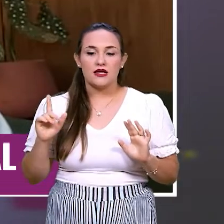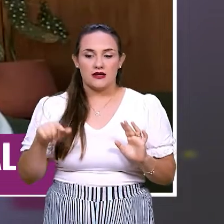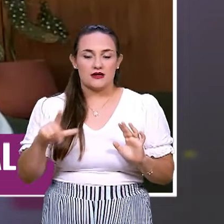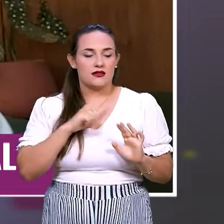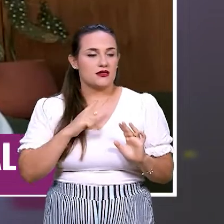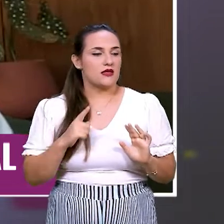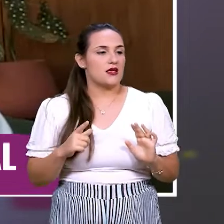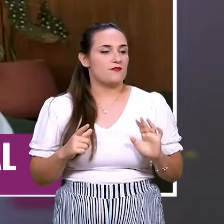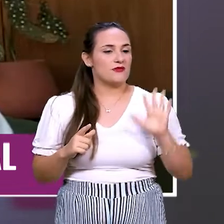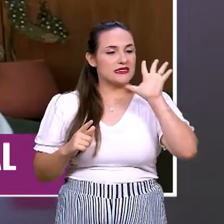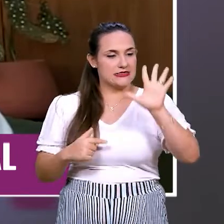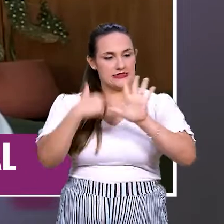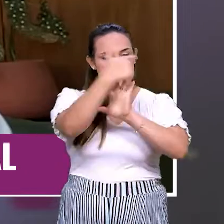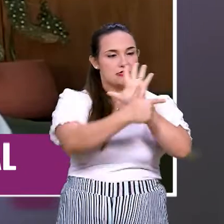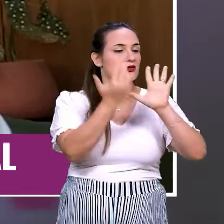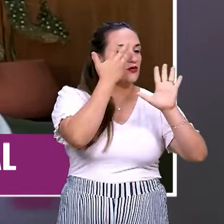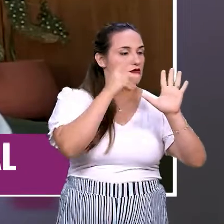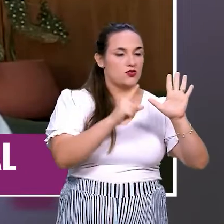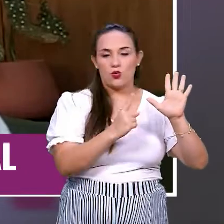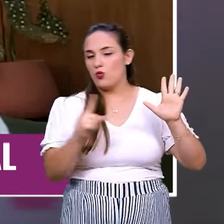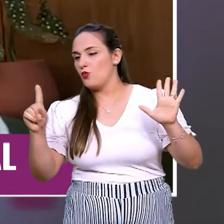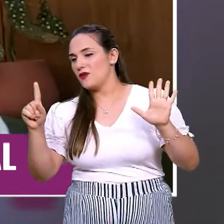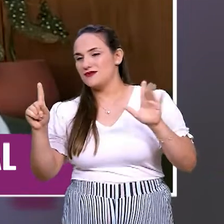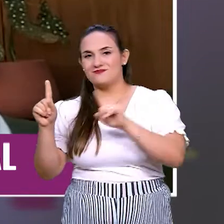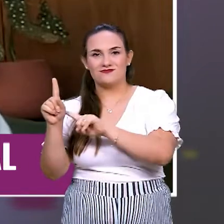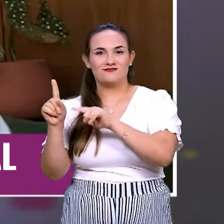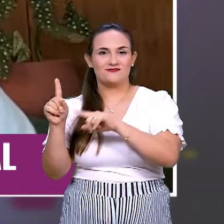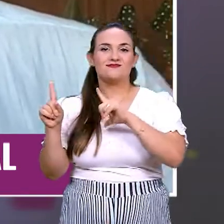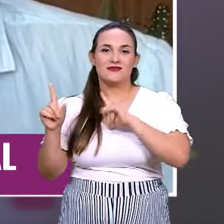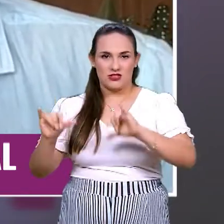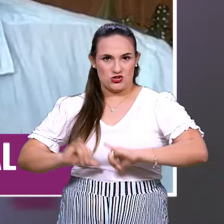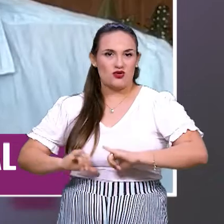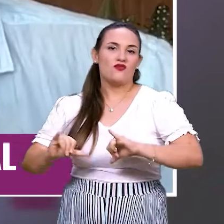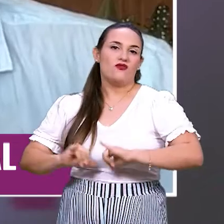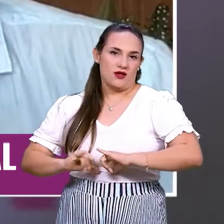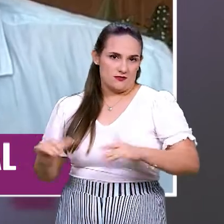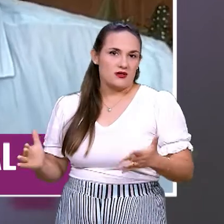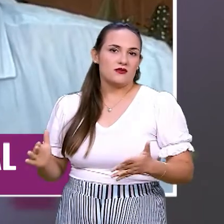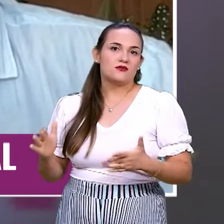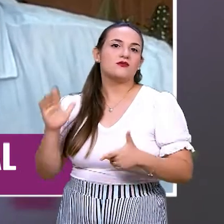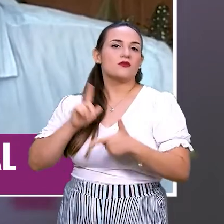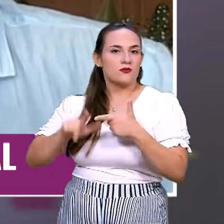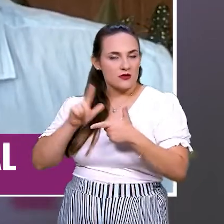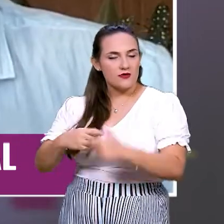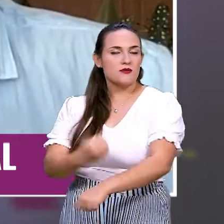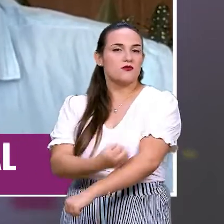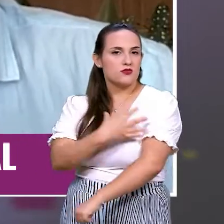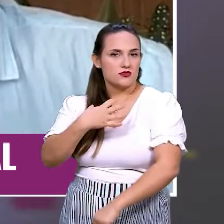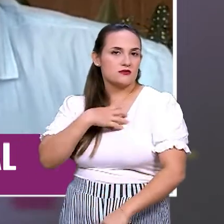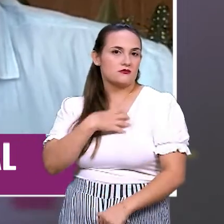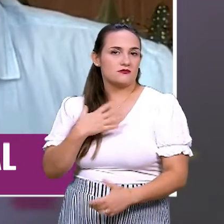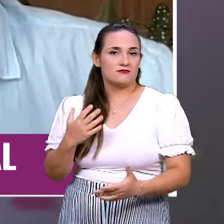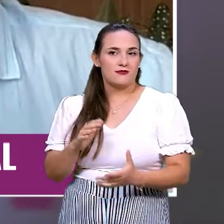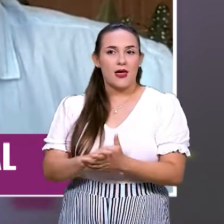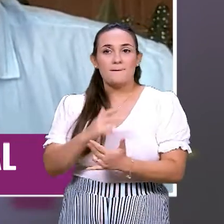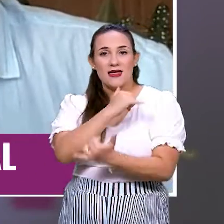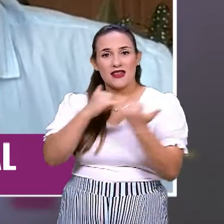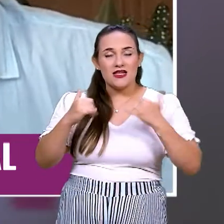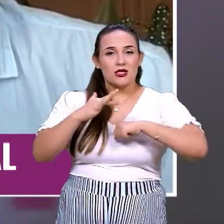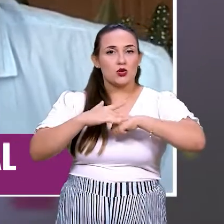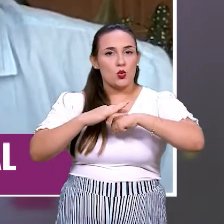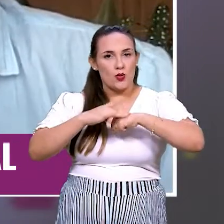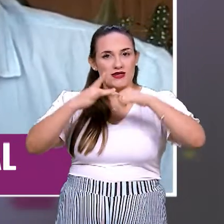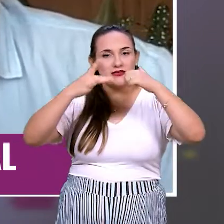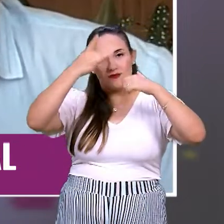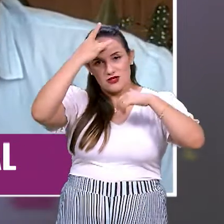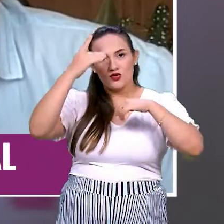em cada 5 crianças na escola vai estar em sofrimento ou em transtorno mental. Metade das doenças